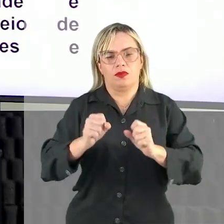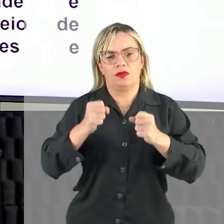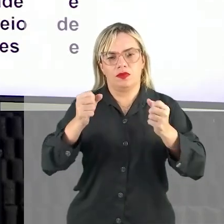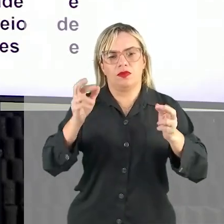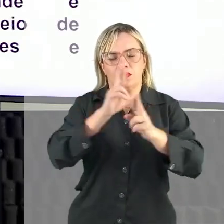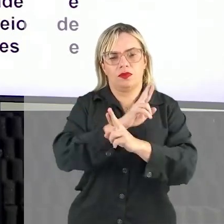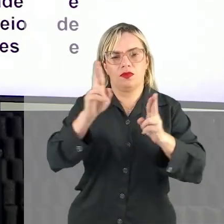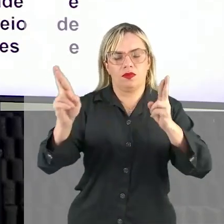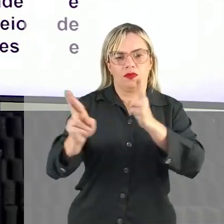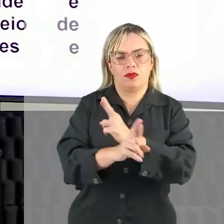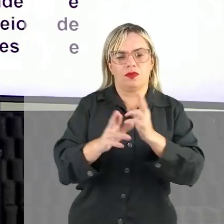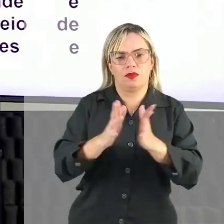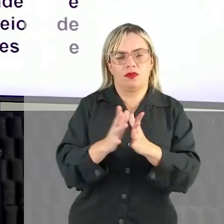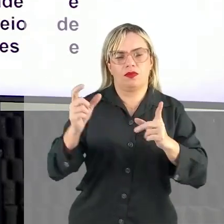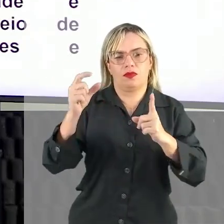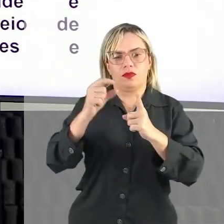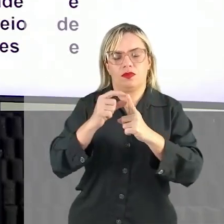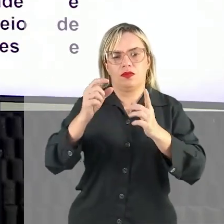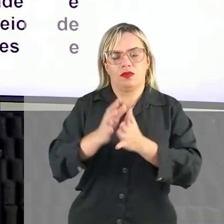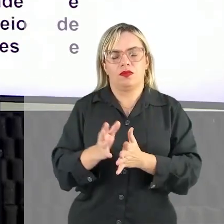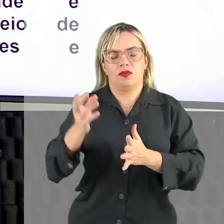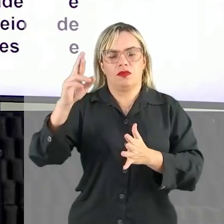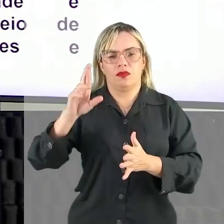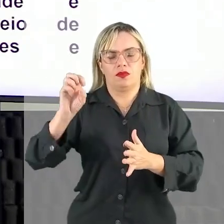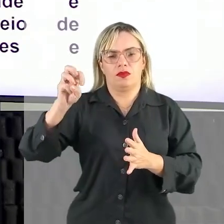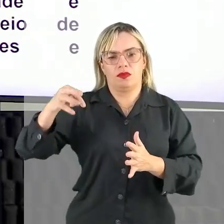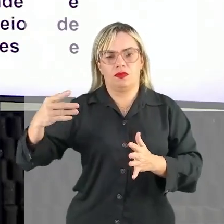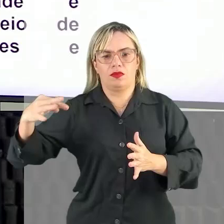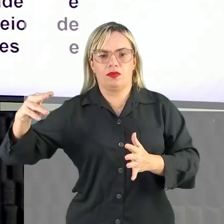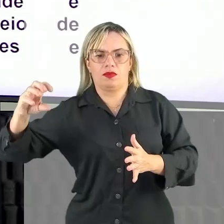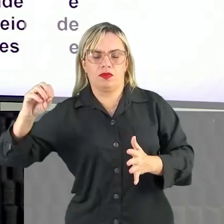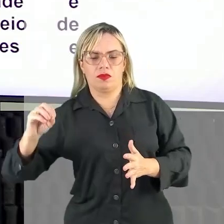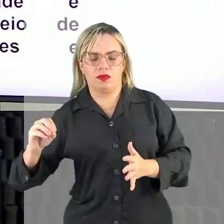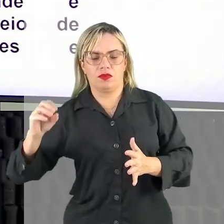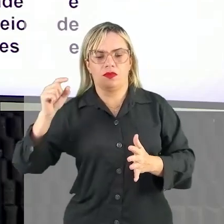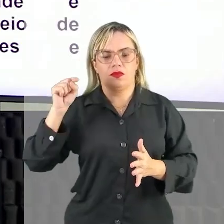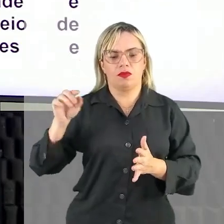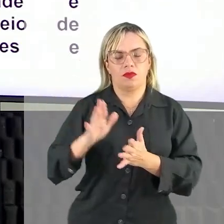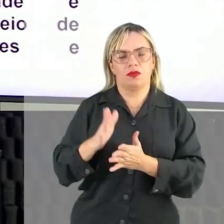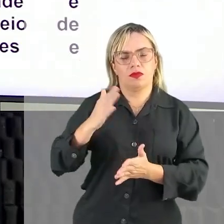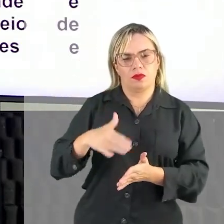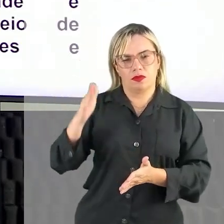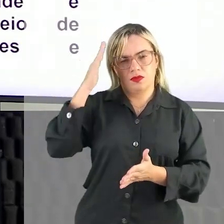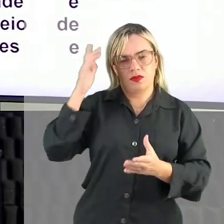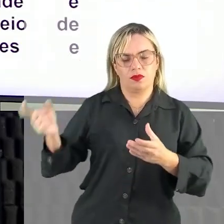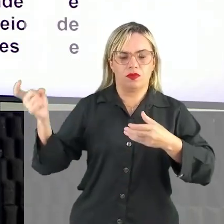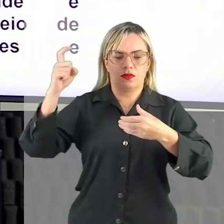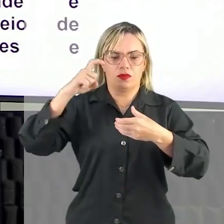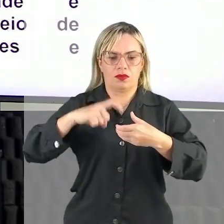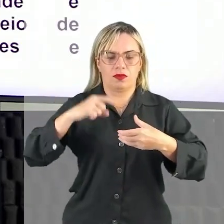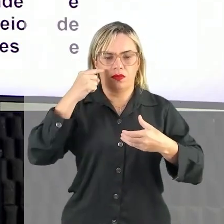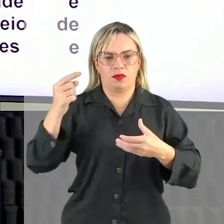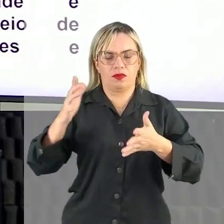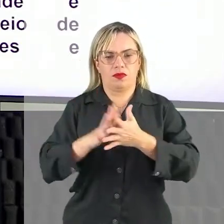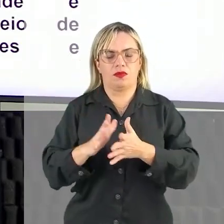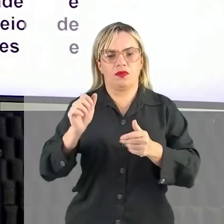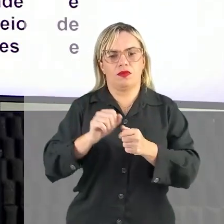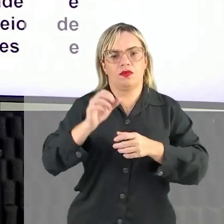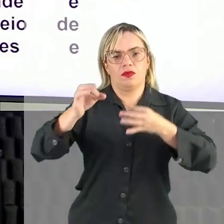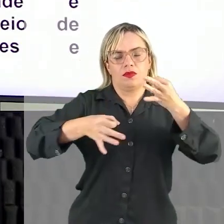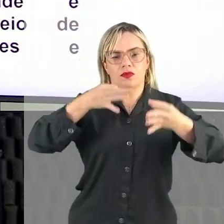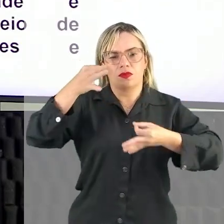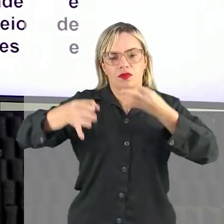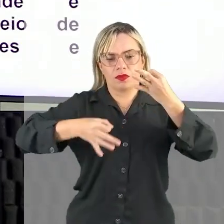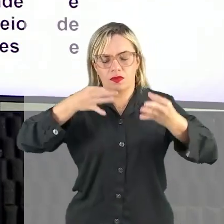relacionada à palavra remissivo Olha a palavra da retomada né então entenda que a sua operação argumentativa precisa